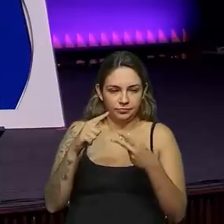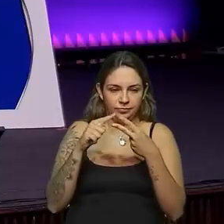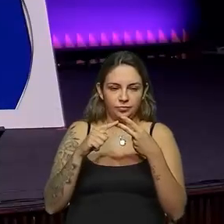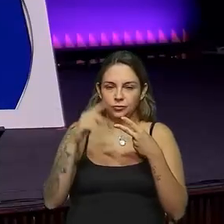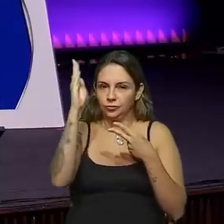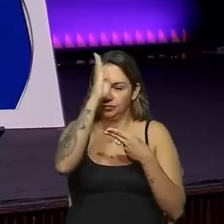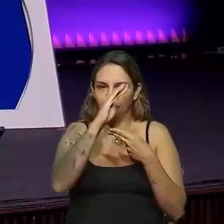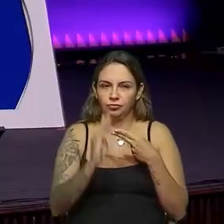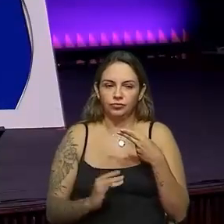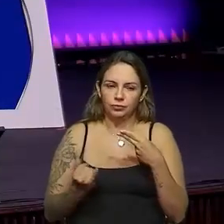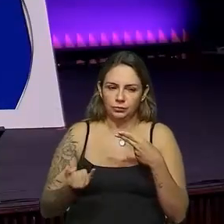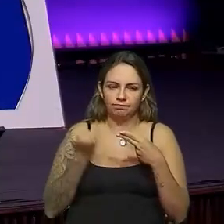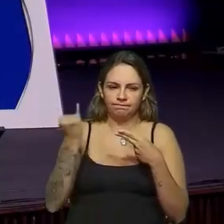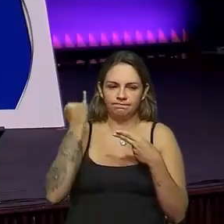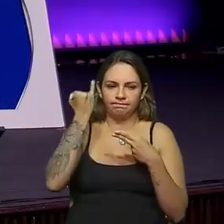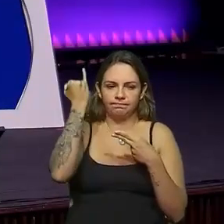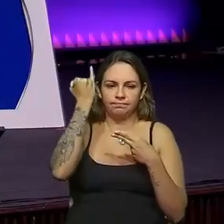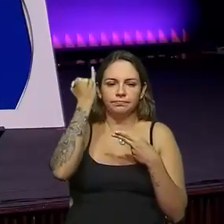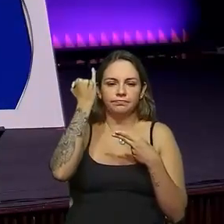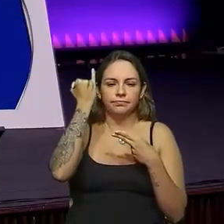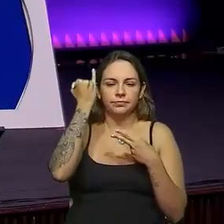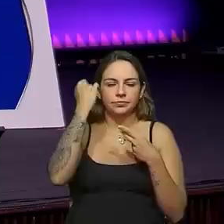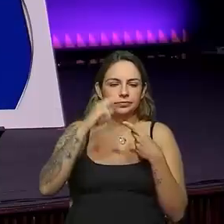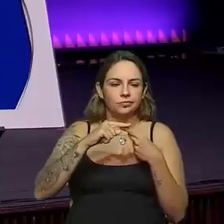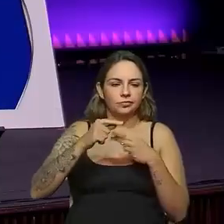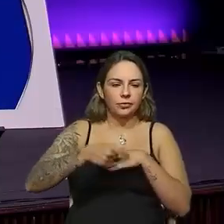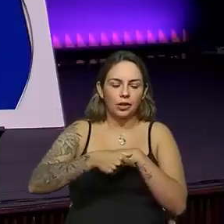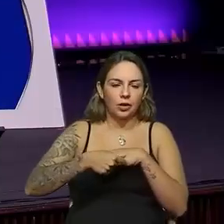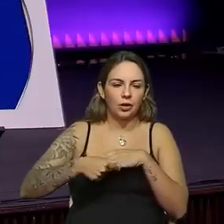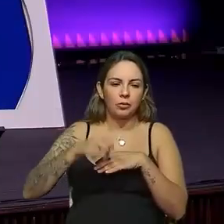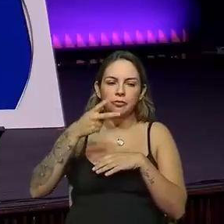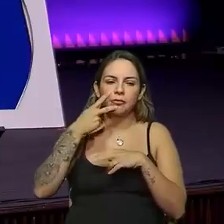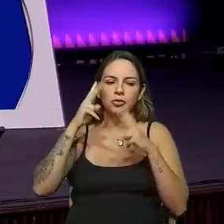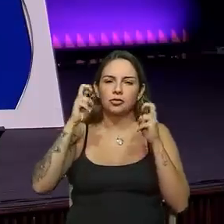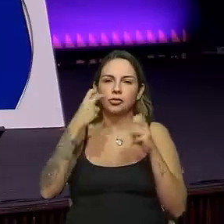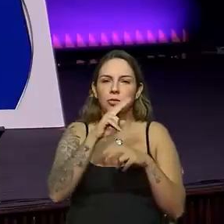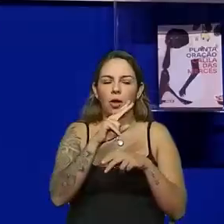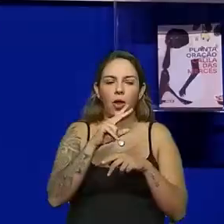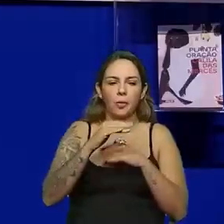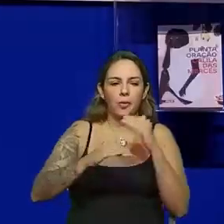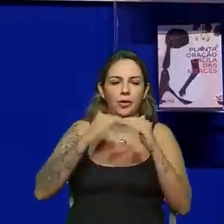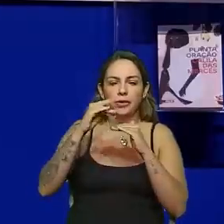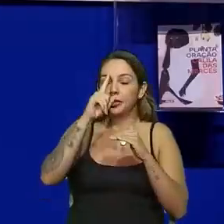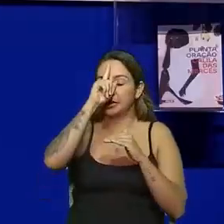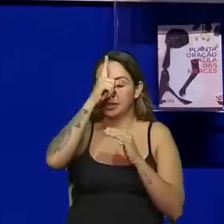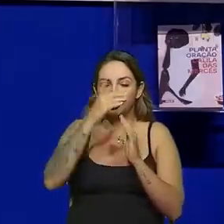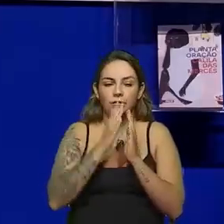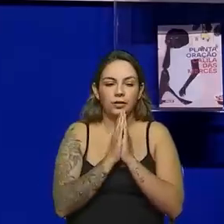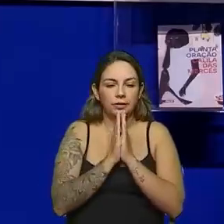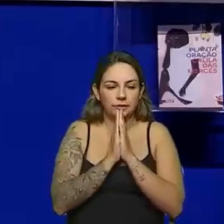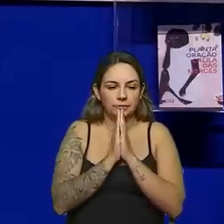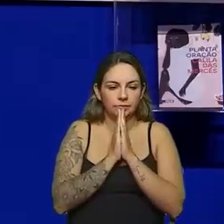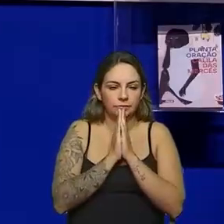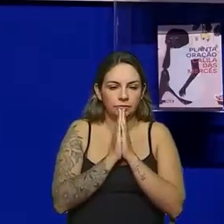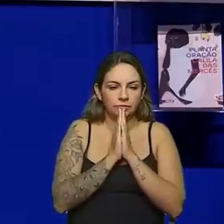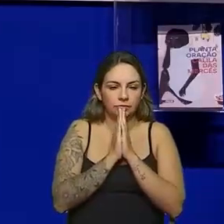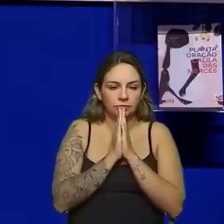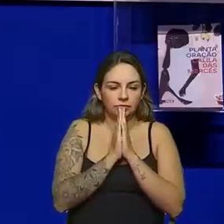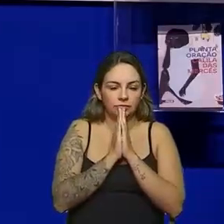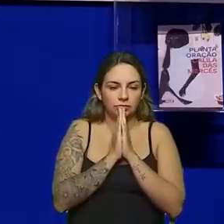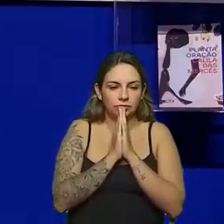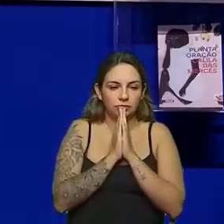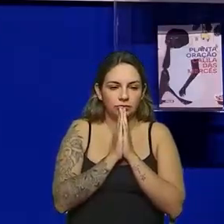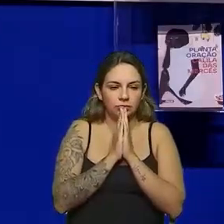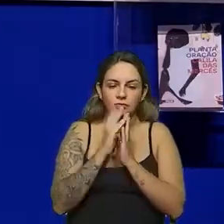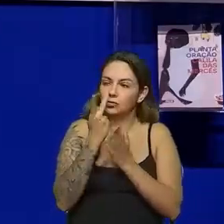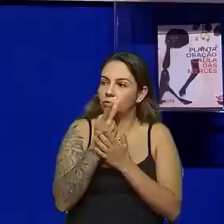no Brasil, que são bem importantes até, que é autoras e autores falando do seu processo criativo, né? E aí as curadorias